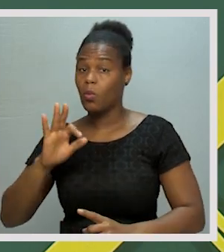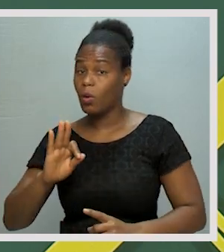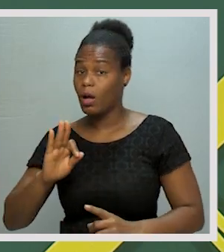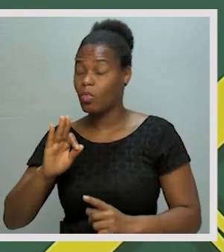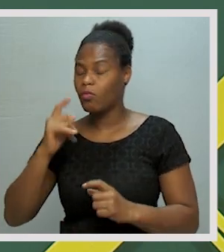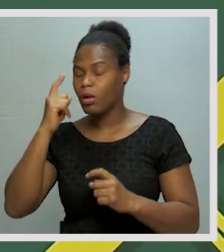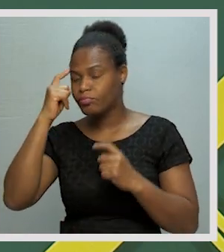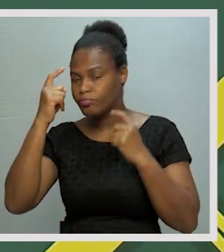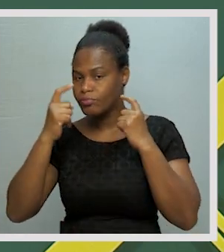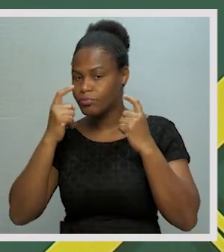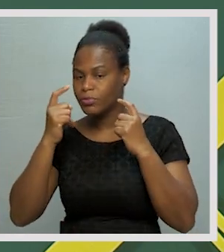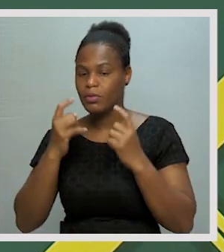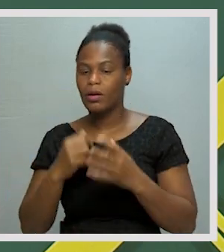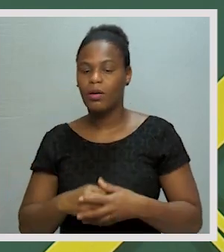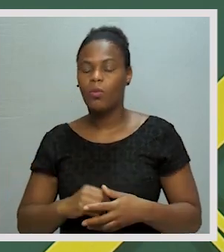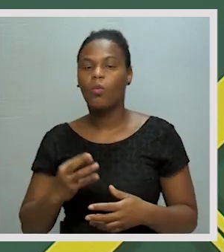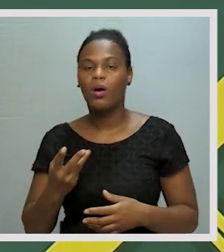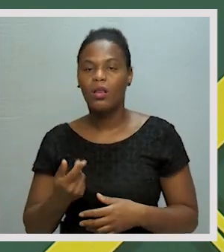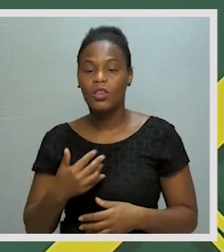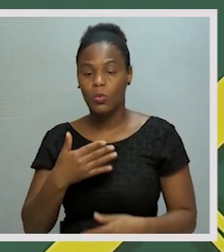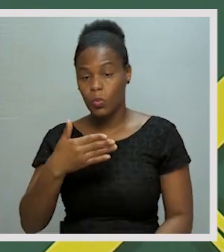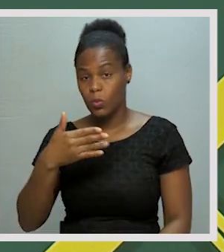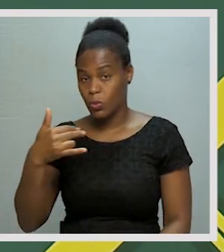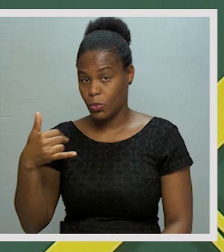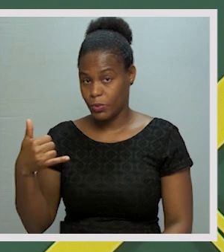e o sinal mais.